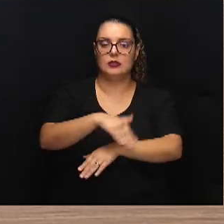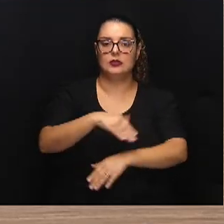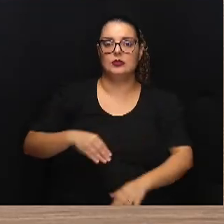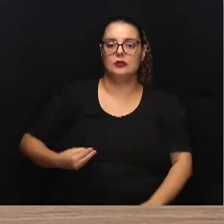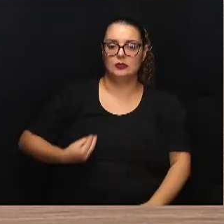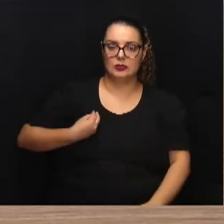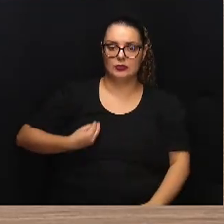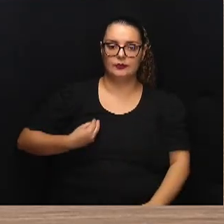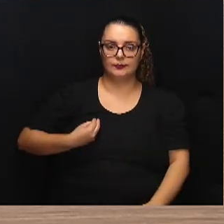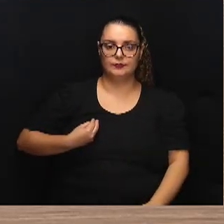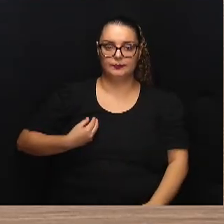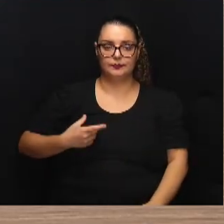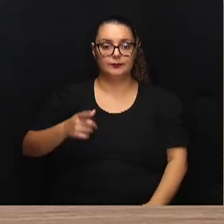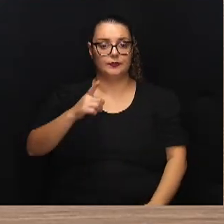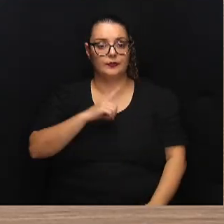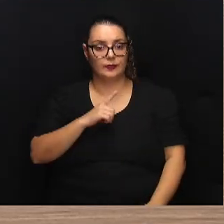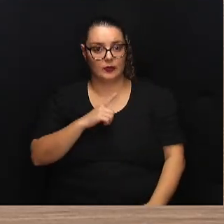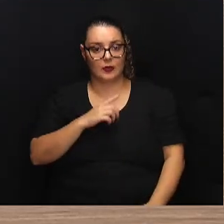rua, você tem a